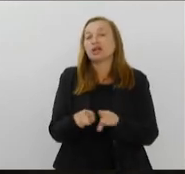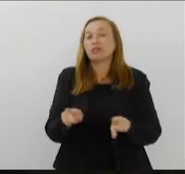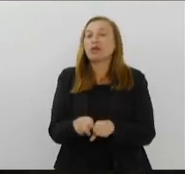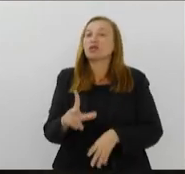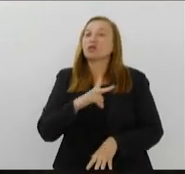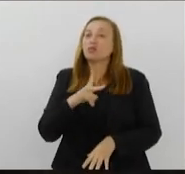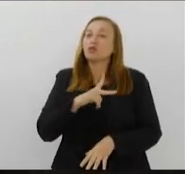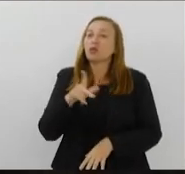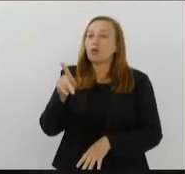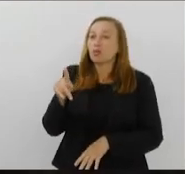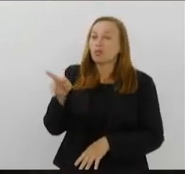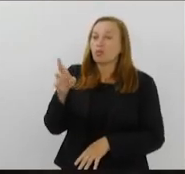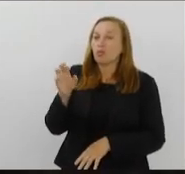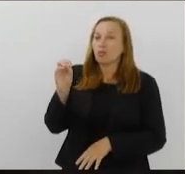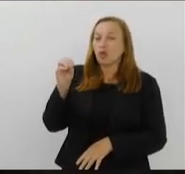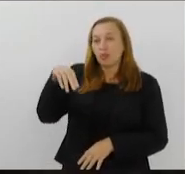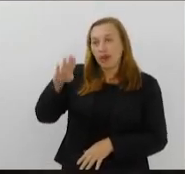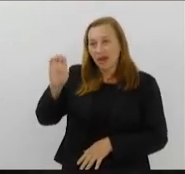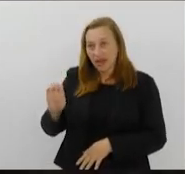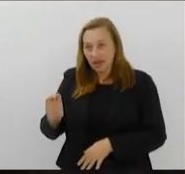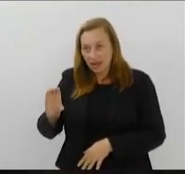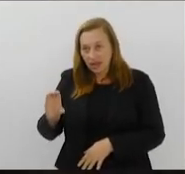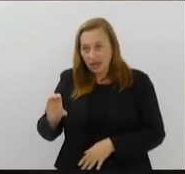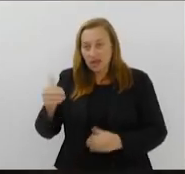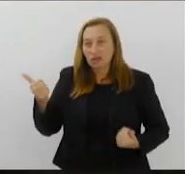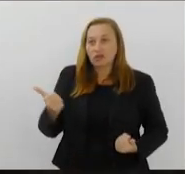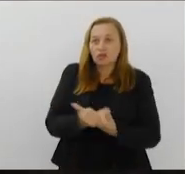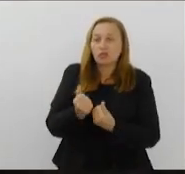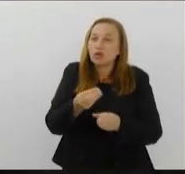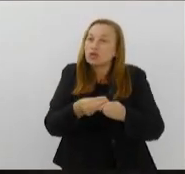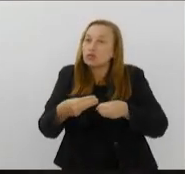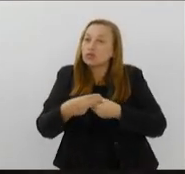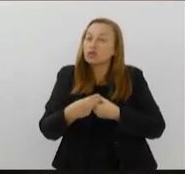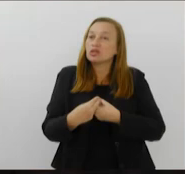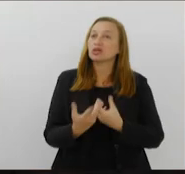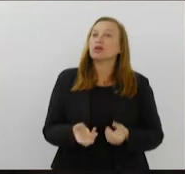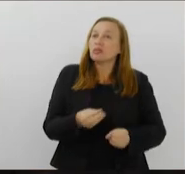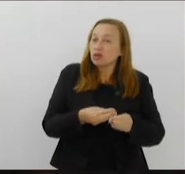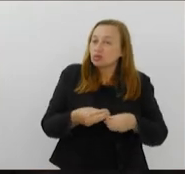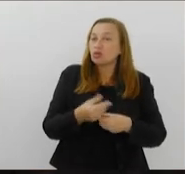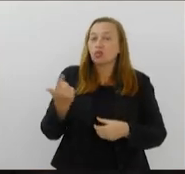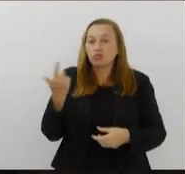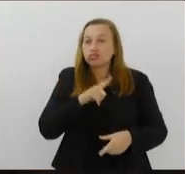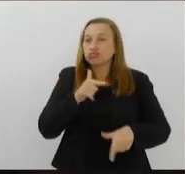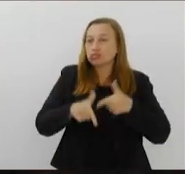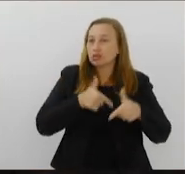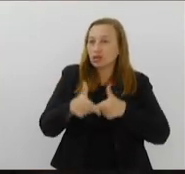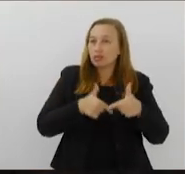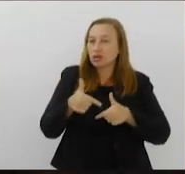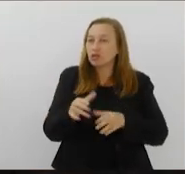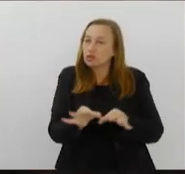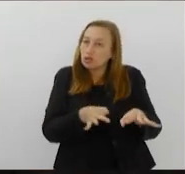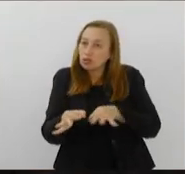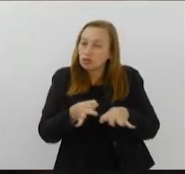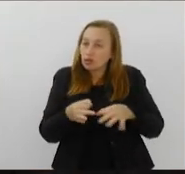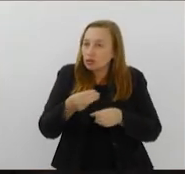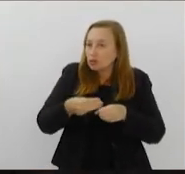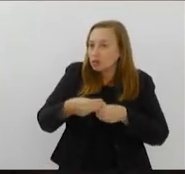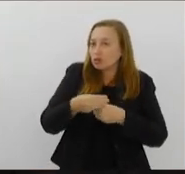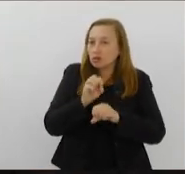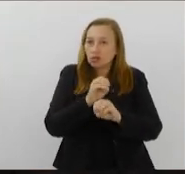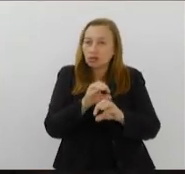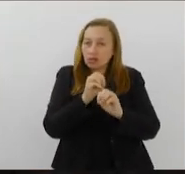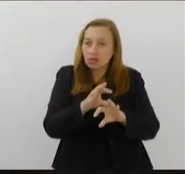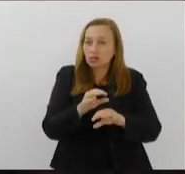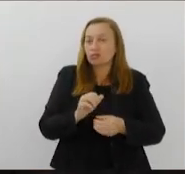próprio PROMEA, que é um programa que dá suporte aos municípios para que os municípios também consigam trabalhar os seus planos municipais de educação